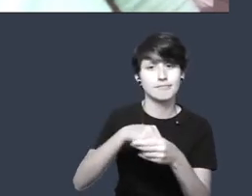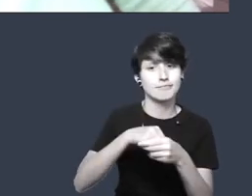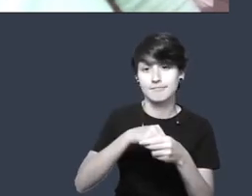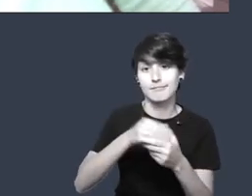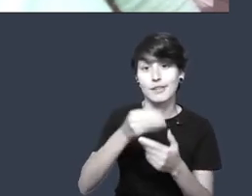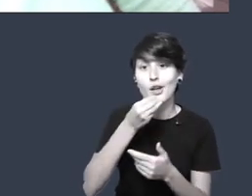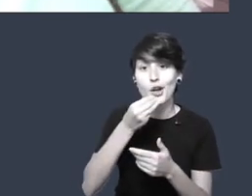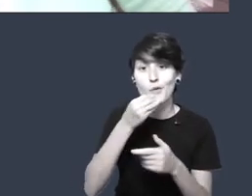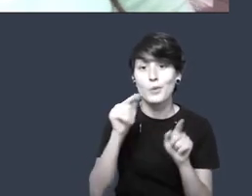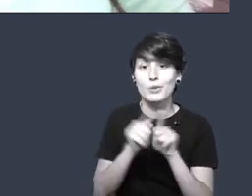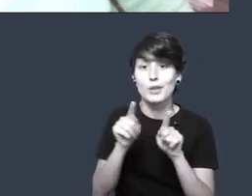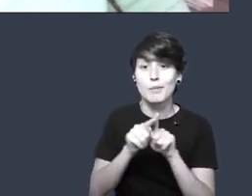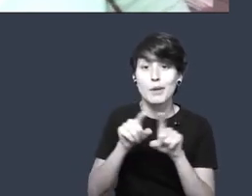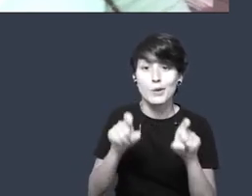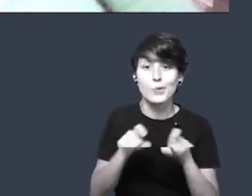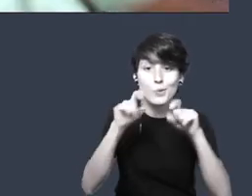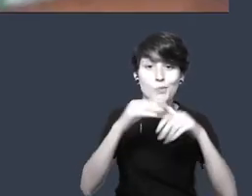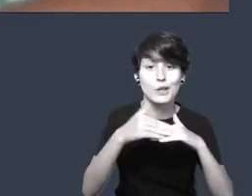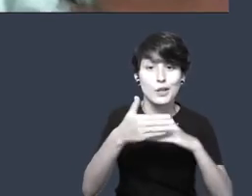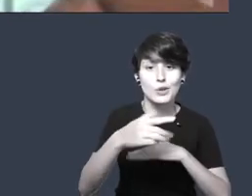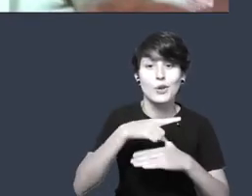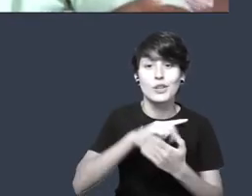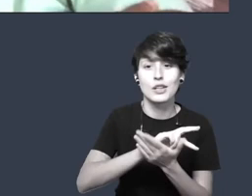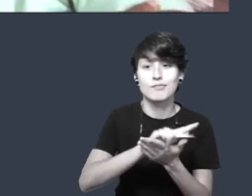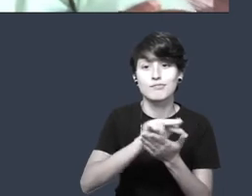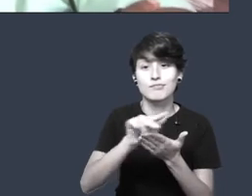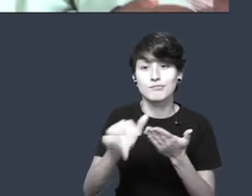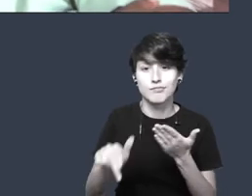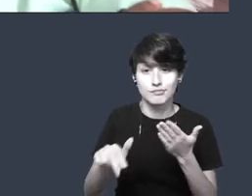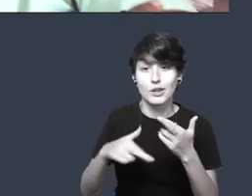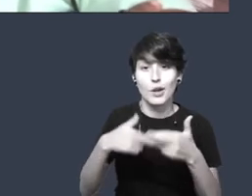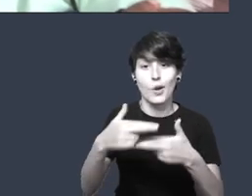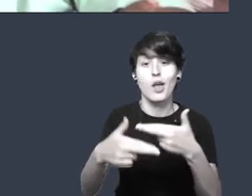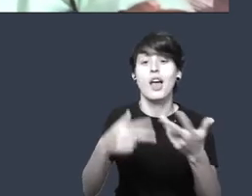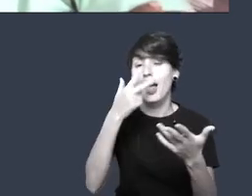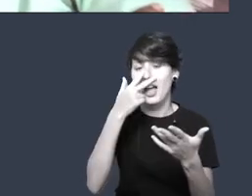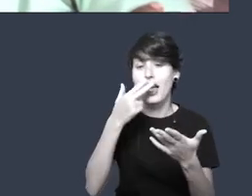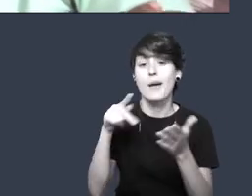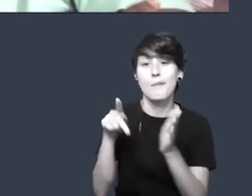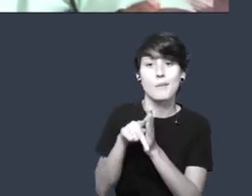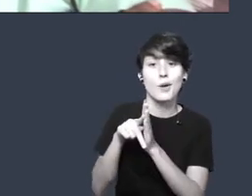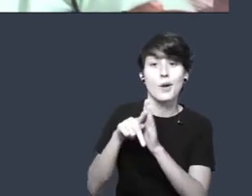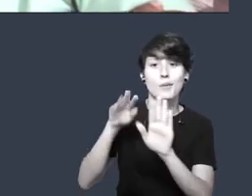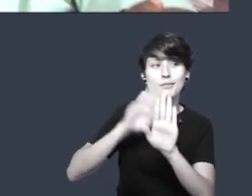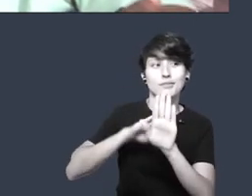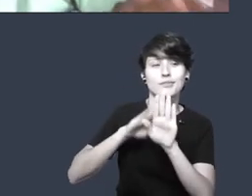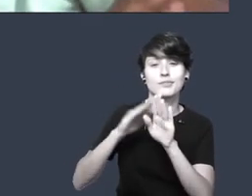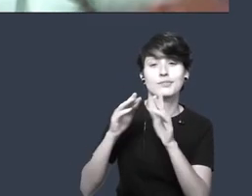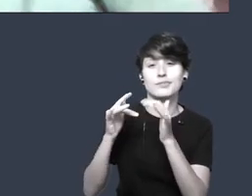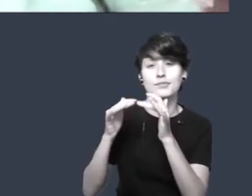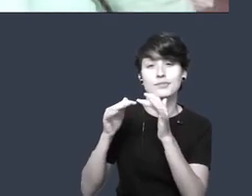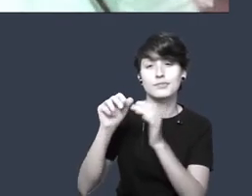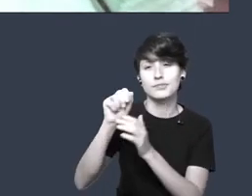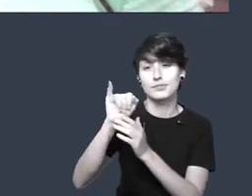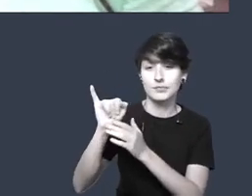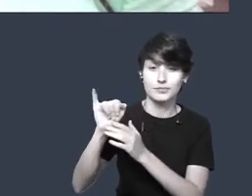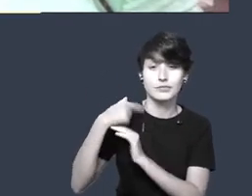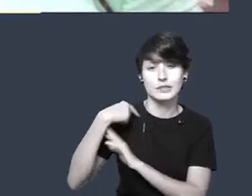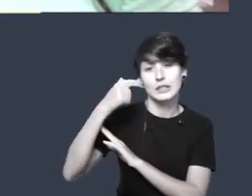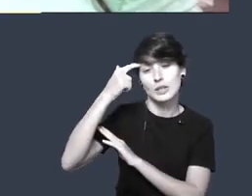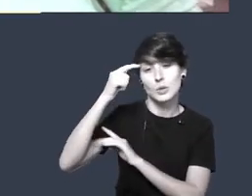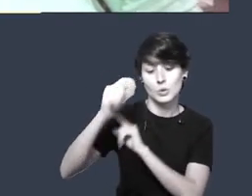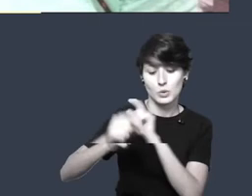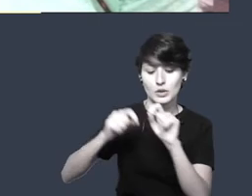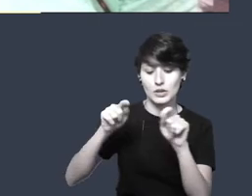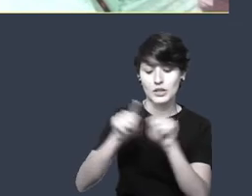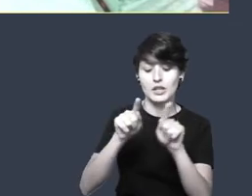o computador já tem um monte de coisa rolando por trás, que é a inteligência artificial. Um exemplo que me veio à cabeça pensando nisso,